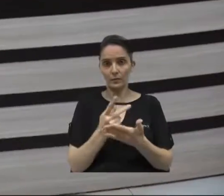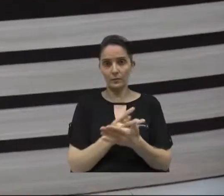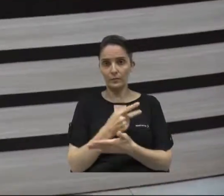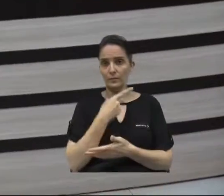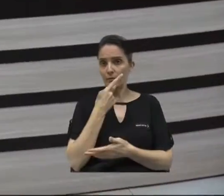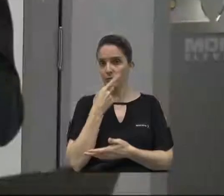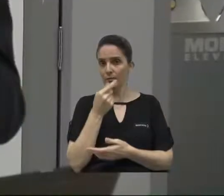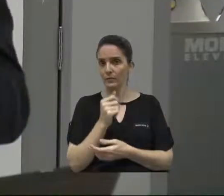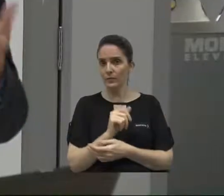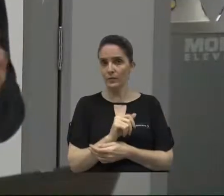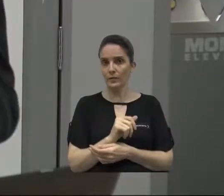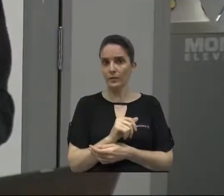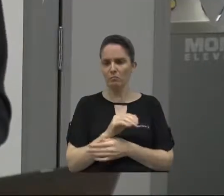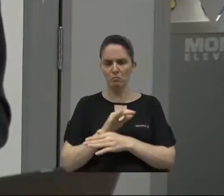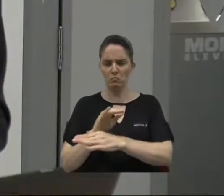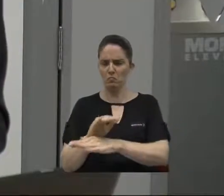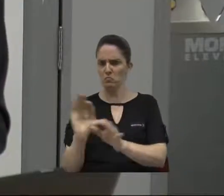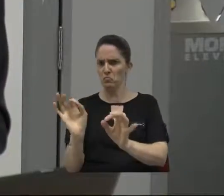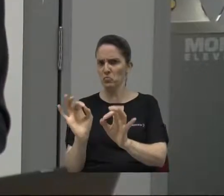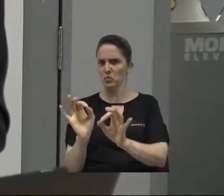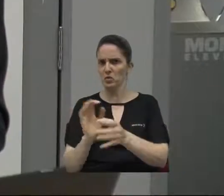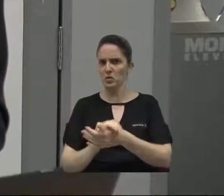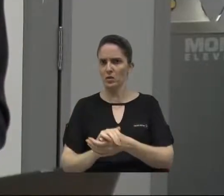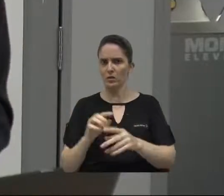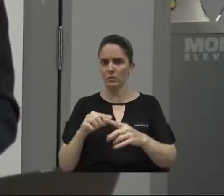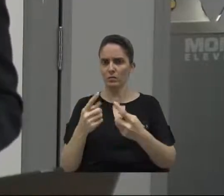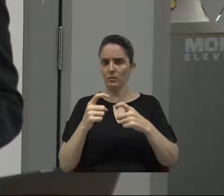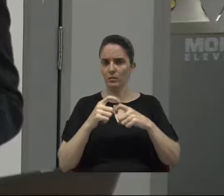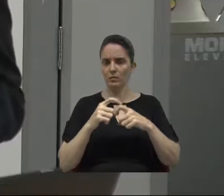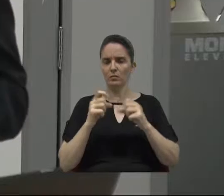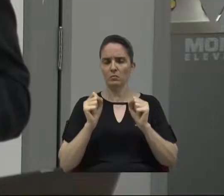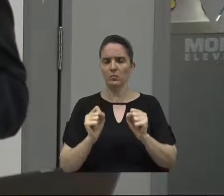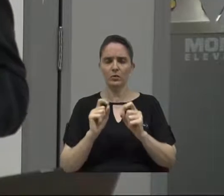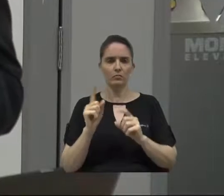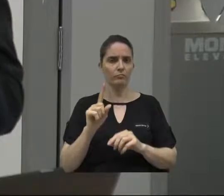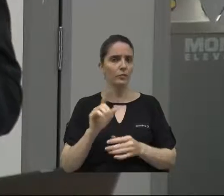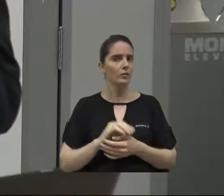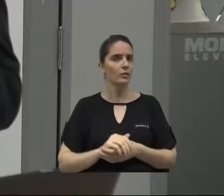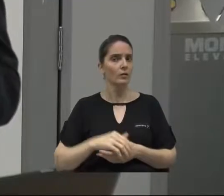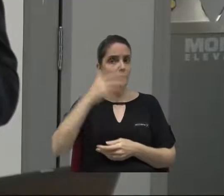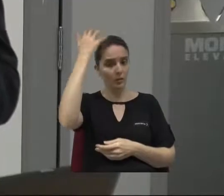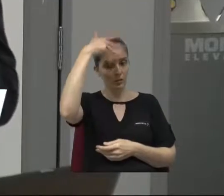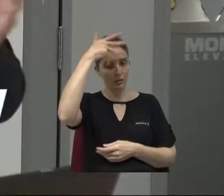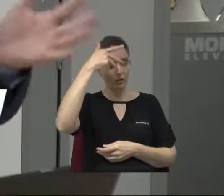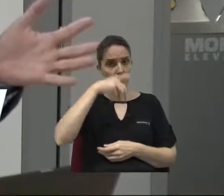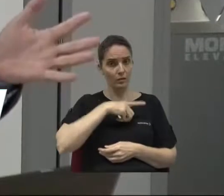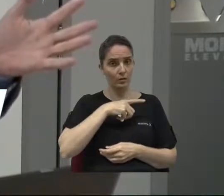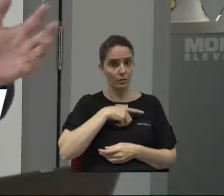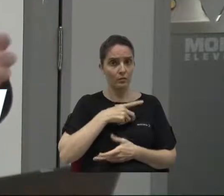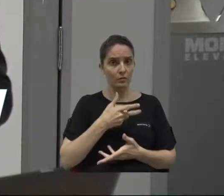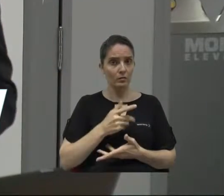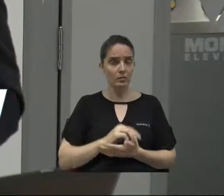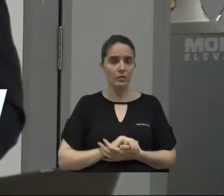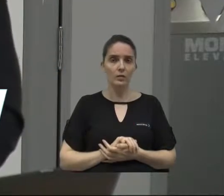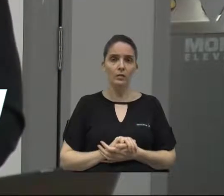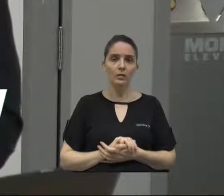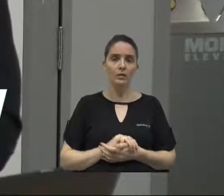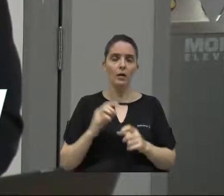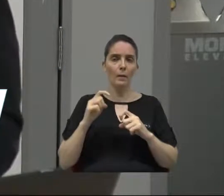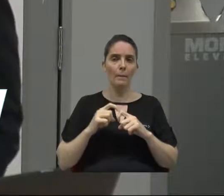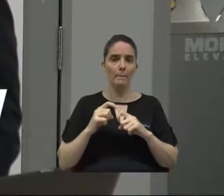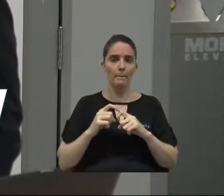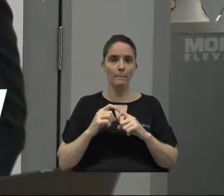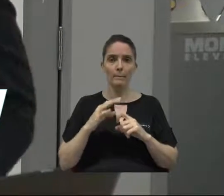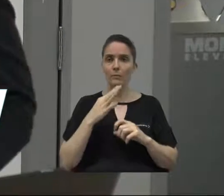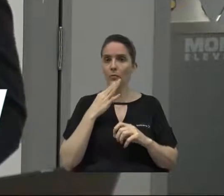tem contribuição a dar, e nós que somos da área da saúde temos. A senhora tem algo, talvez, que a gente possa ter a parte técnica, mas a senhora tem a